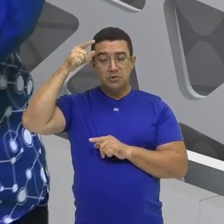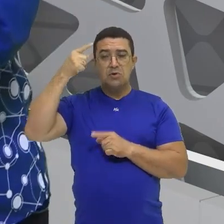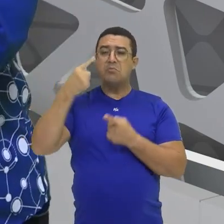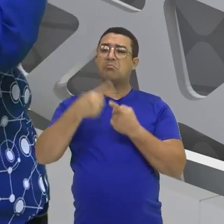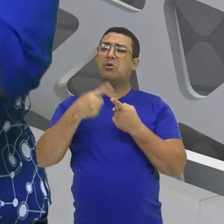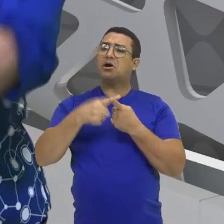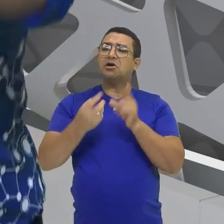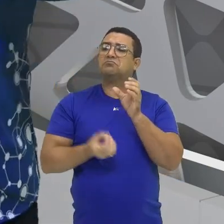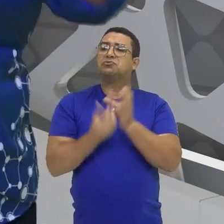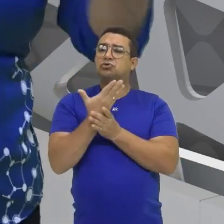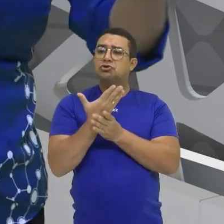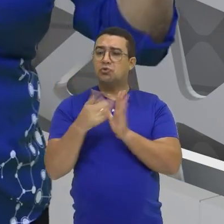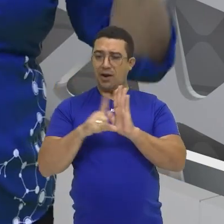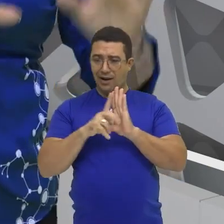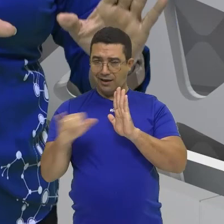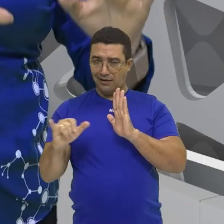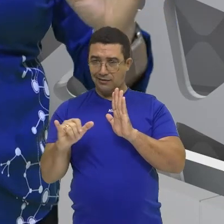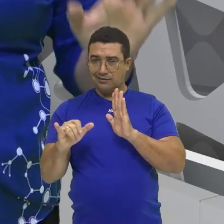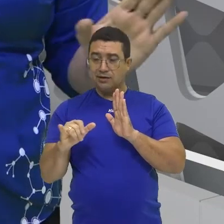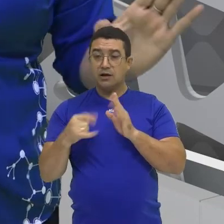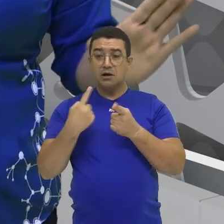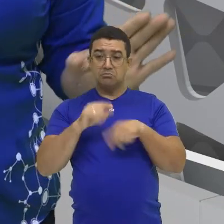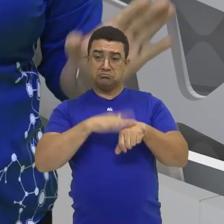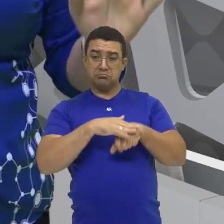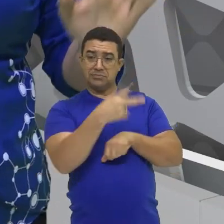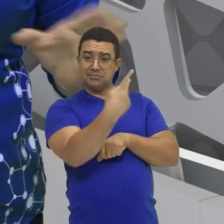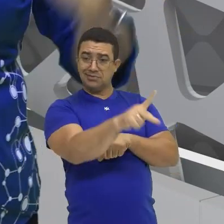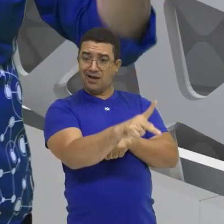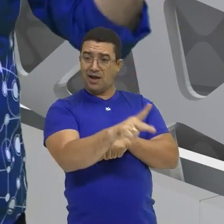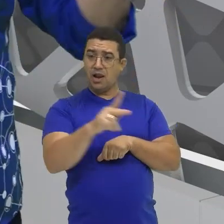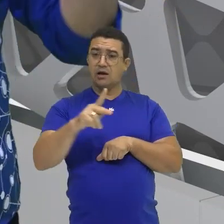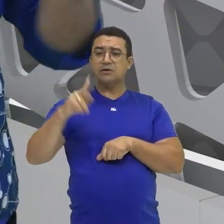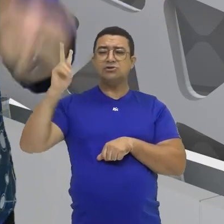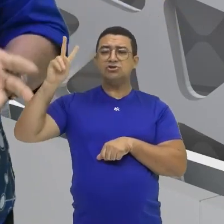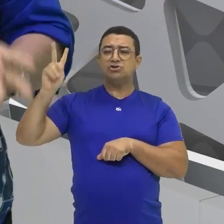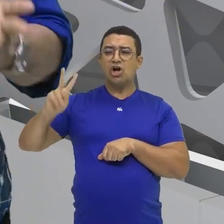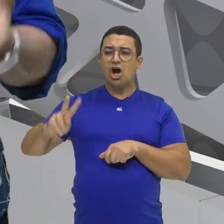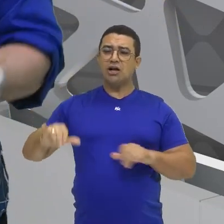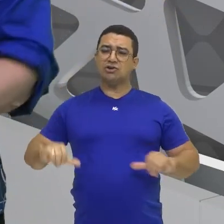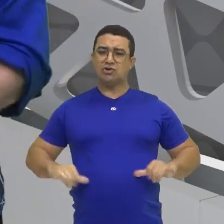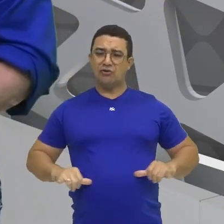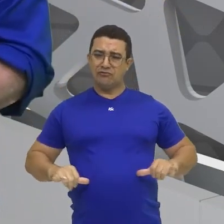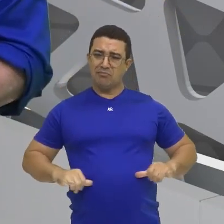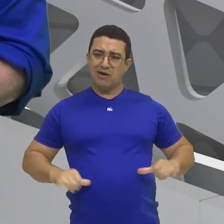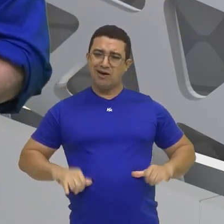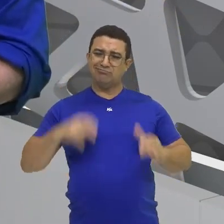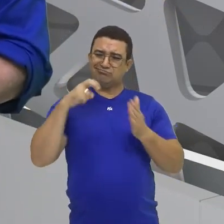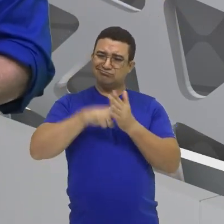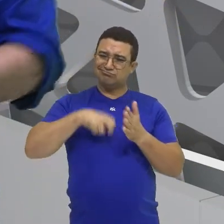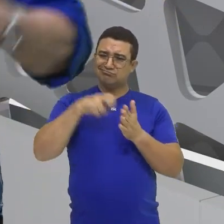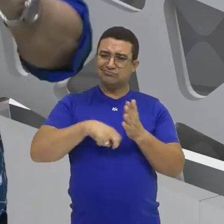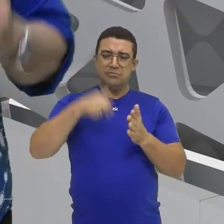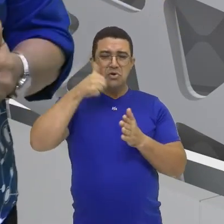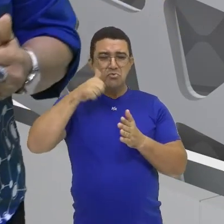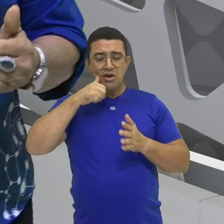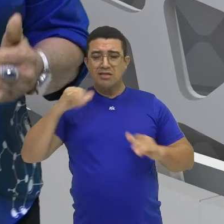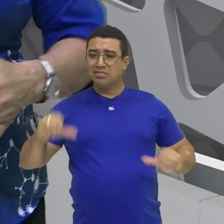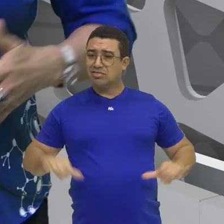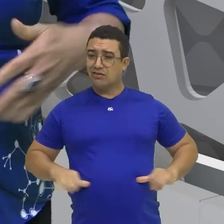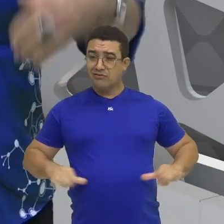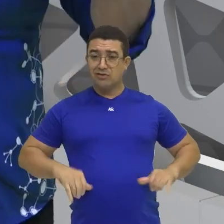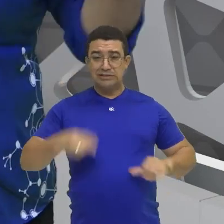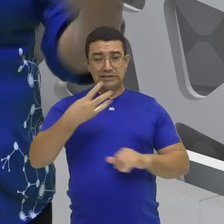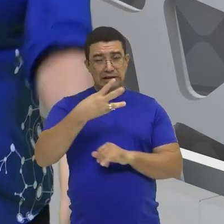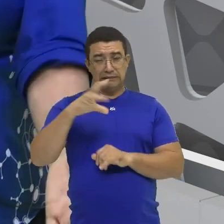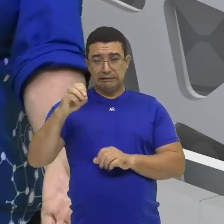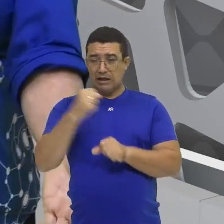né? Essa lei nasceu por conta da história de sofrimento, de tortura que esta mulher sofreu durante 30